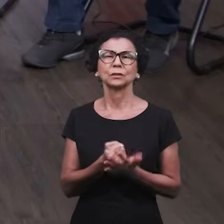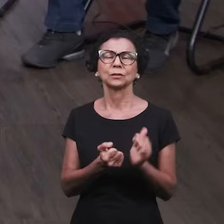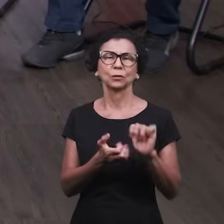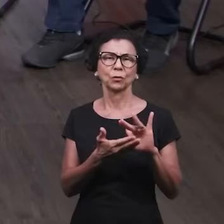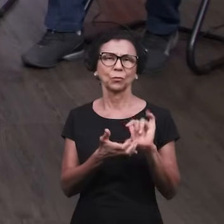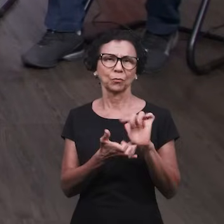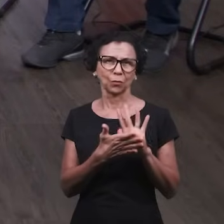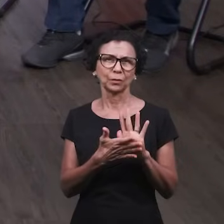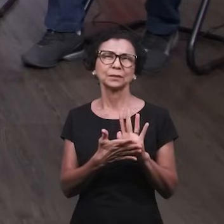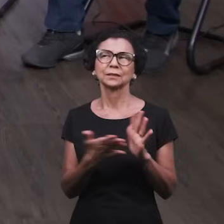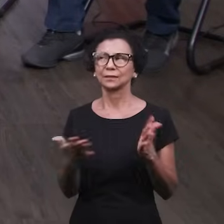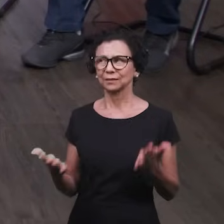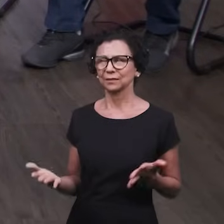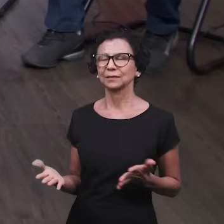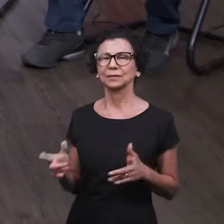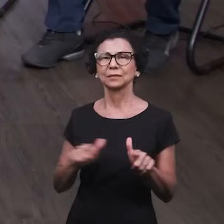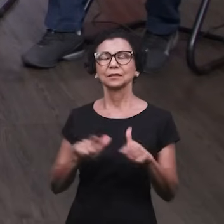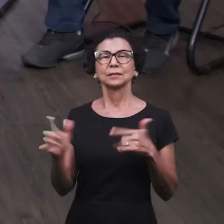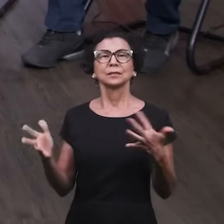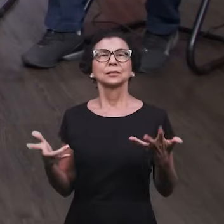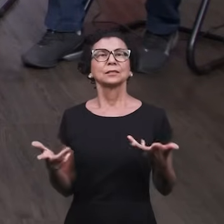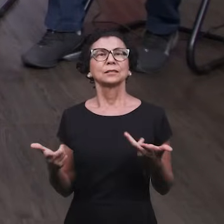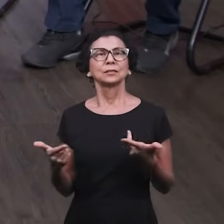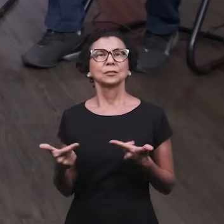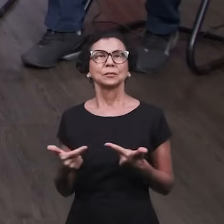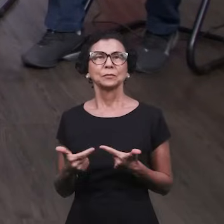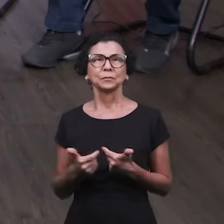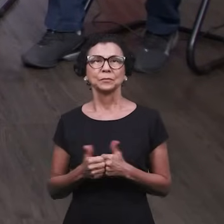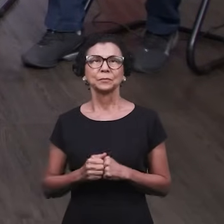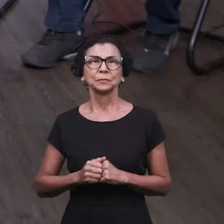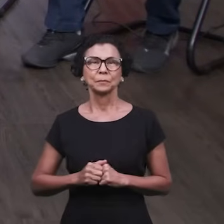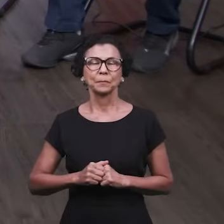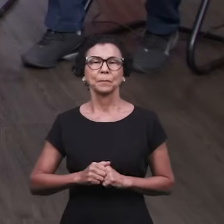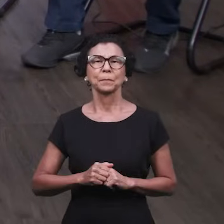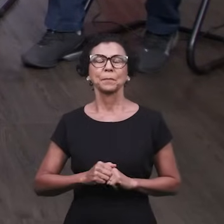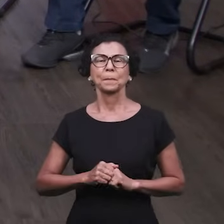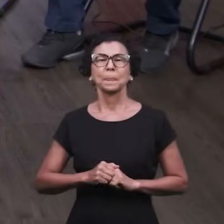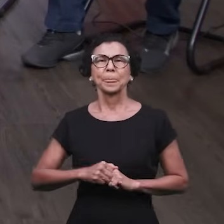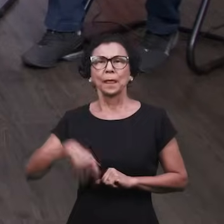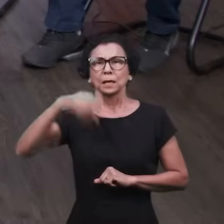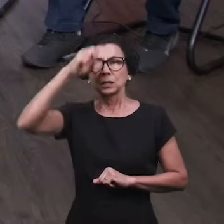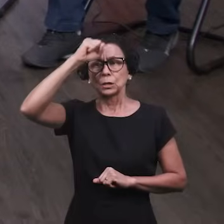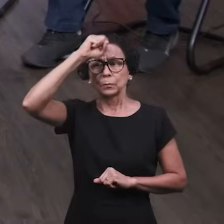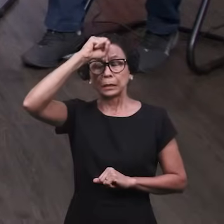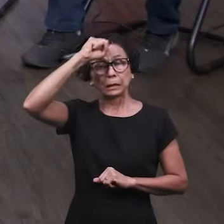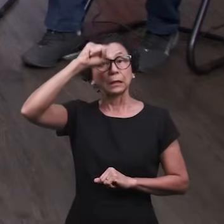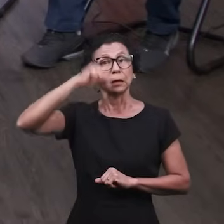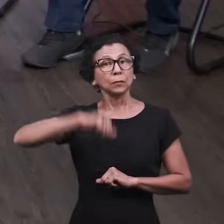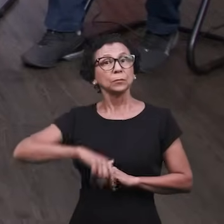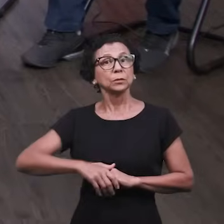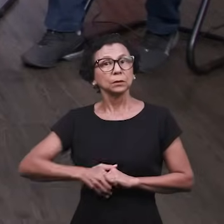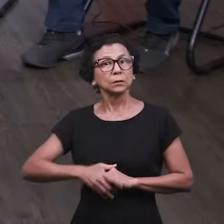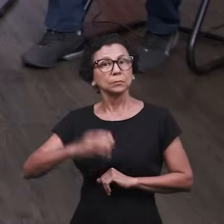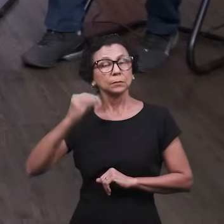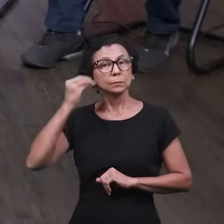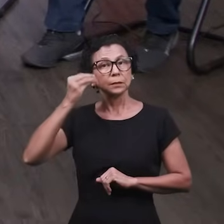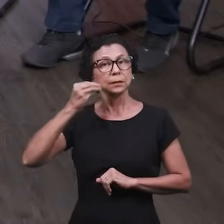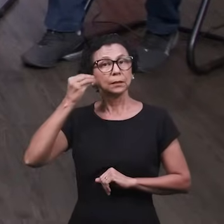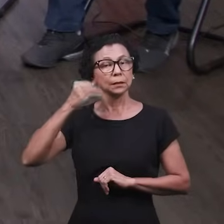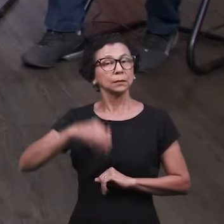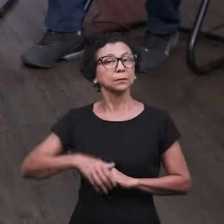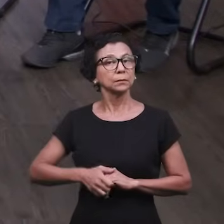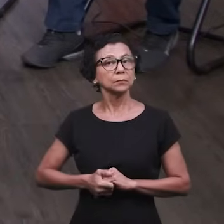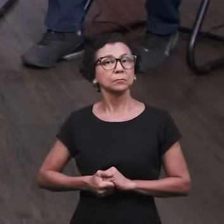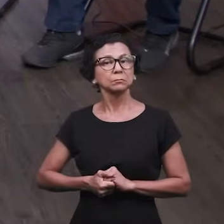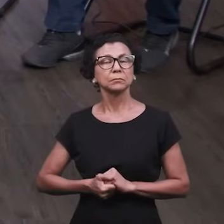muitos louvores ali, né, Fábio? Trabalho também maravilhoso e também de muito aprendizado, né? Nós evoluímos muito ali na questão dessa